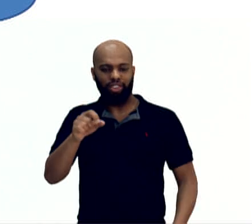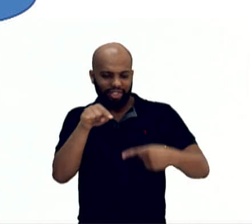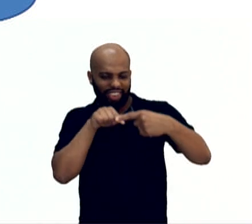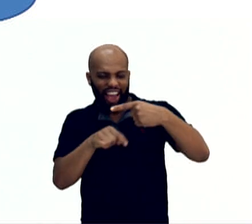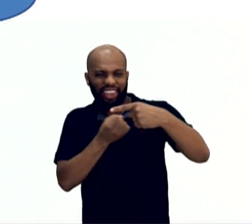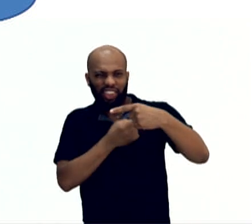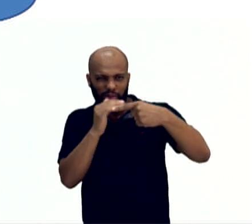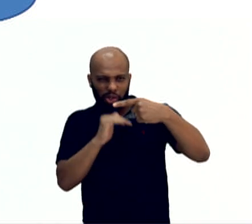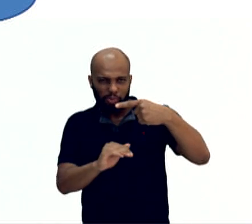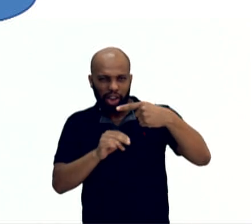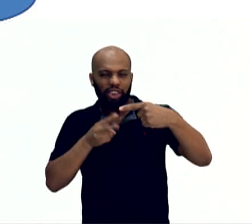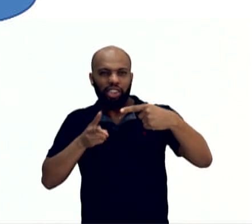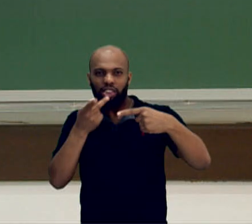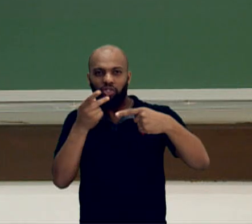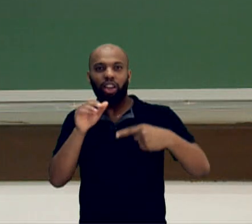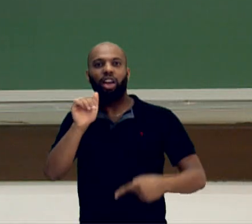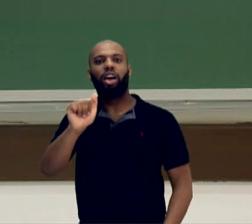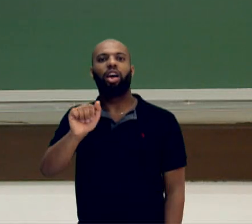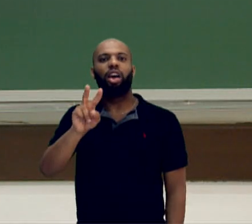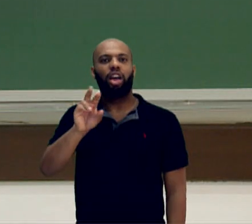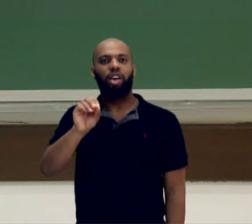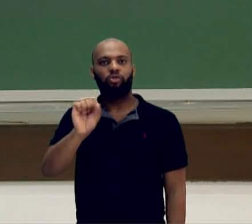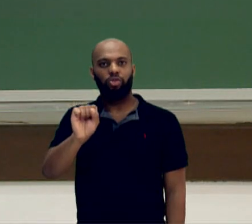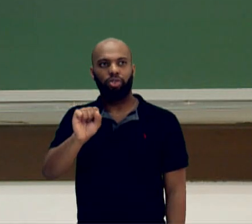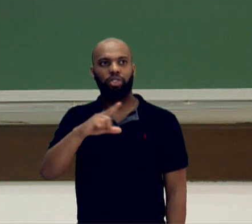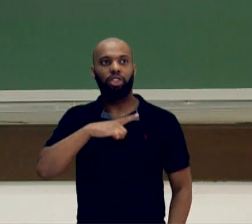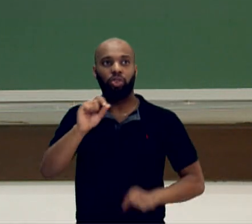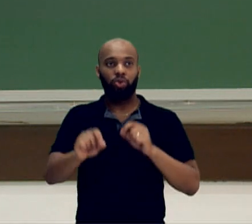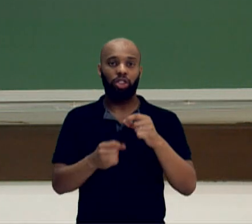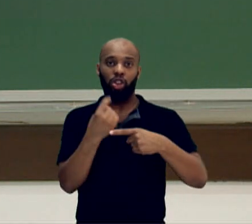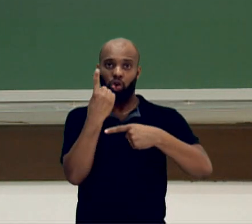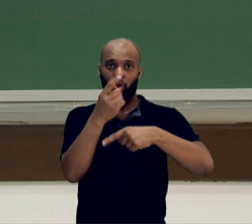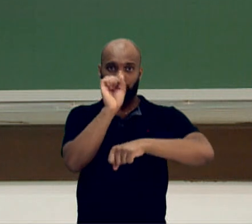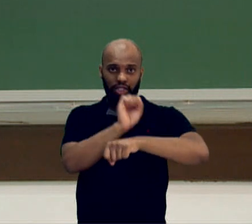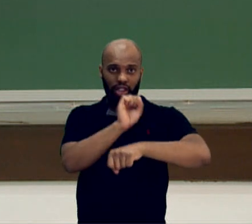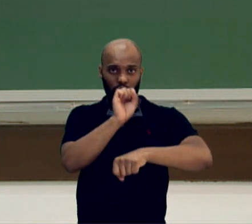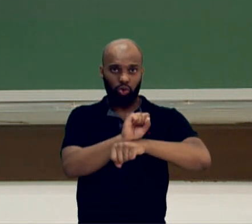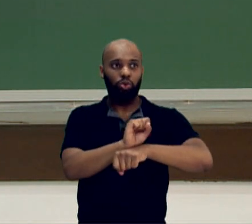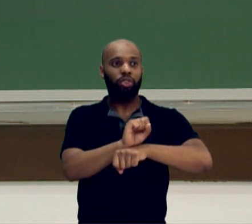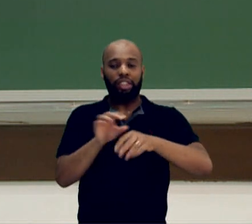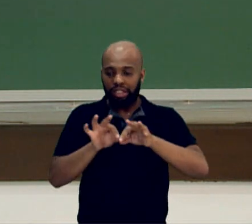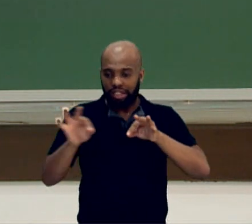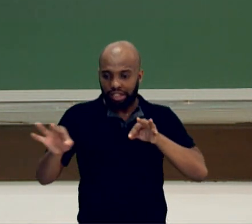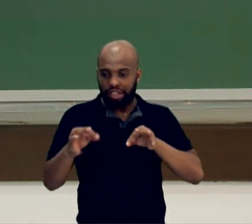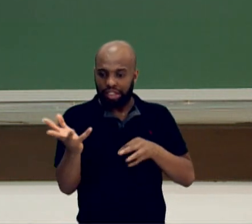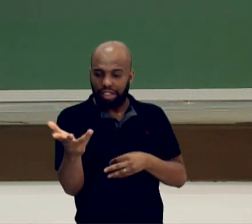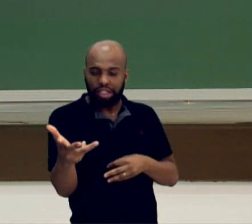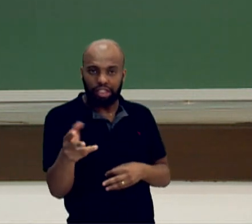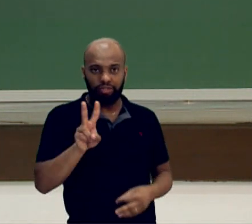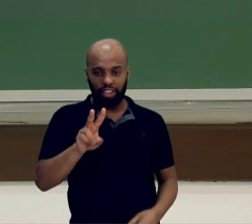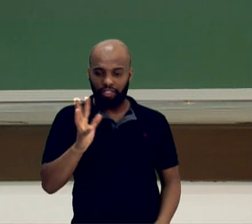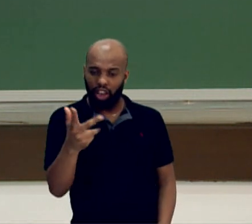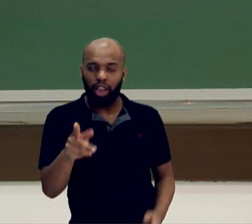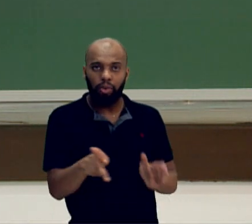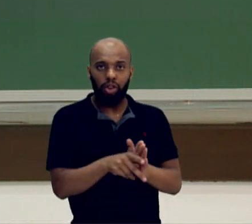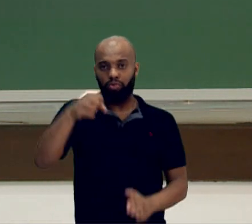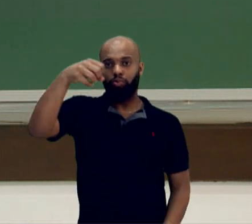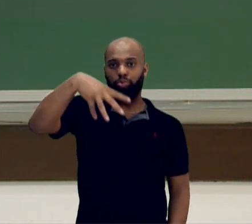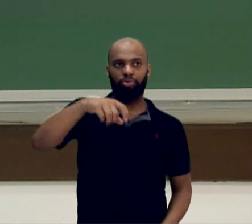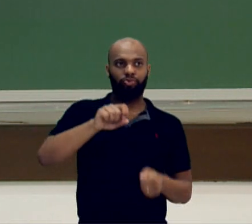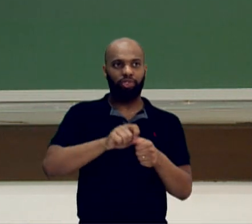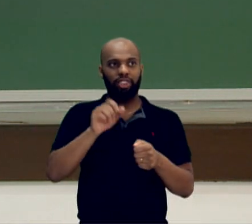que normalmente as costureiras usam, que é o quê? Fita métrica, que ela é mais maleável, não é verdade? Então são os instrumentos de medida. E aonde